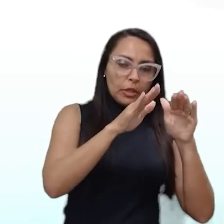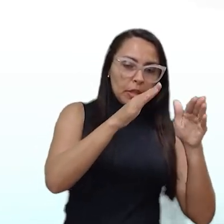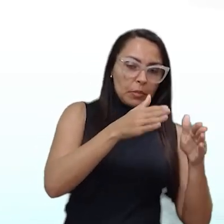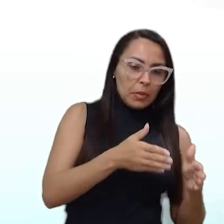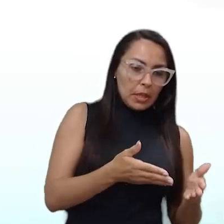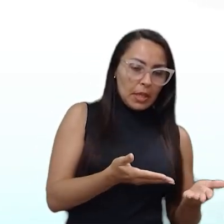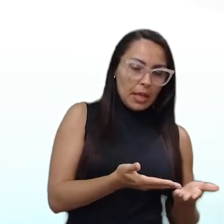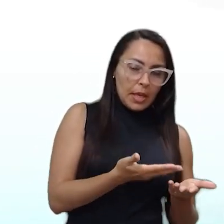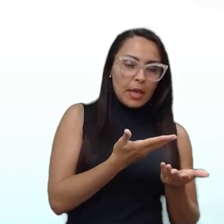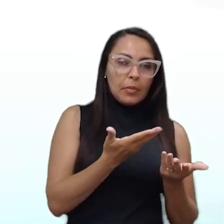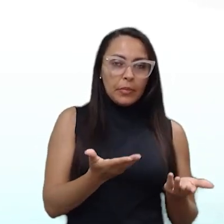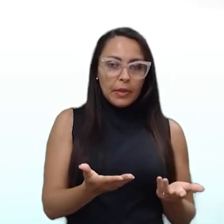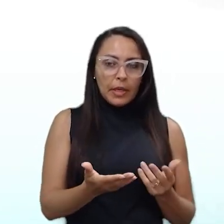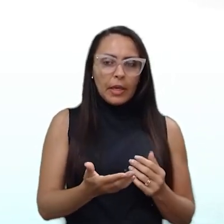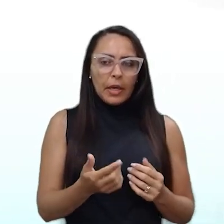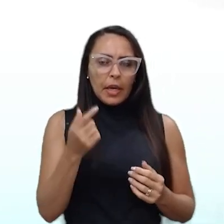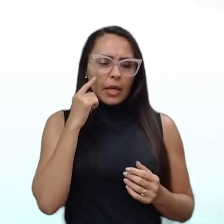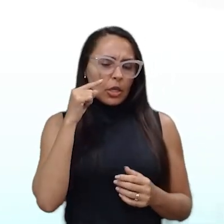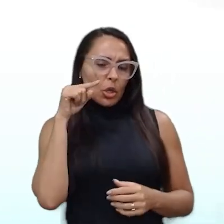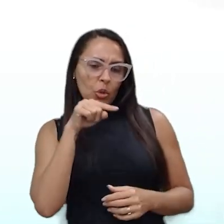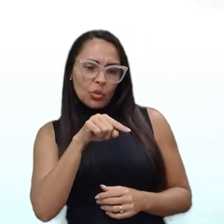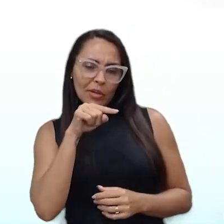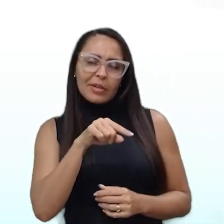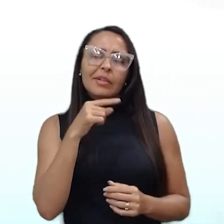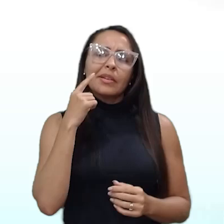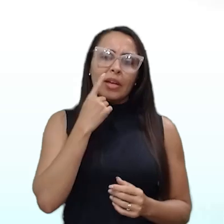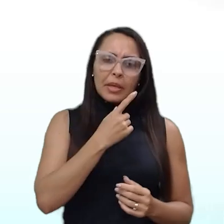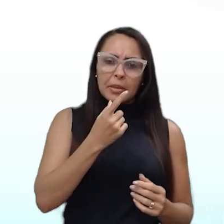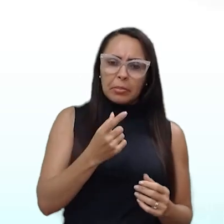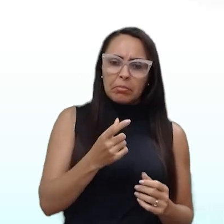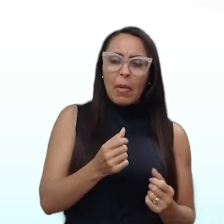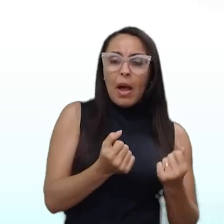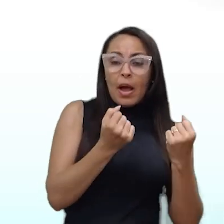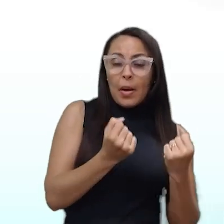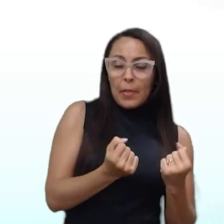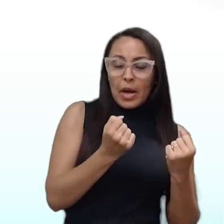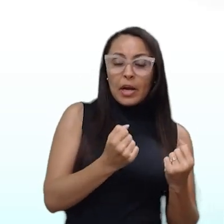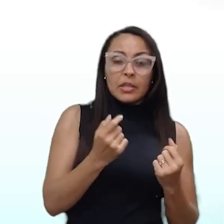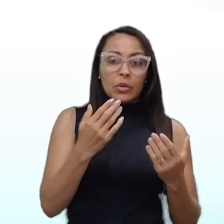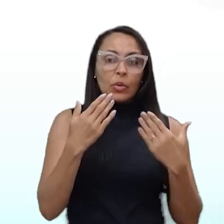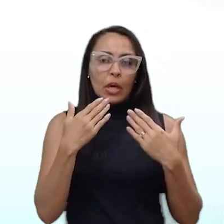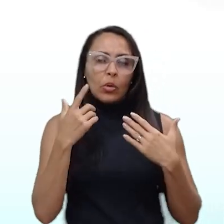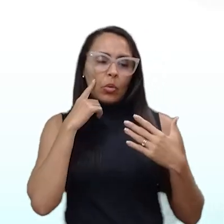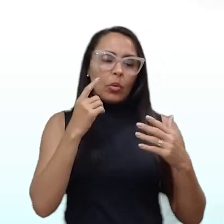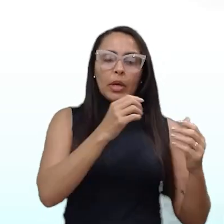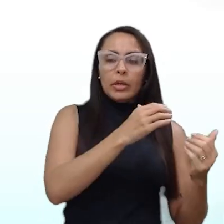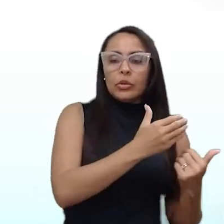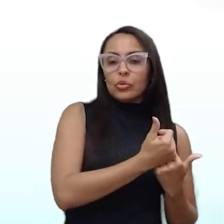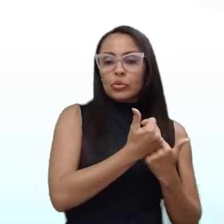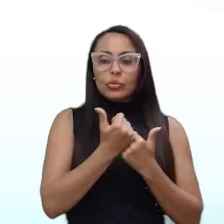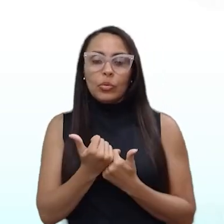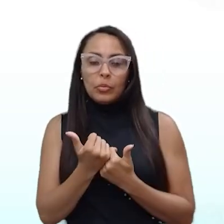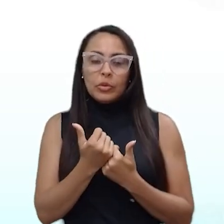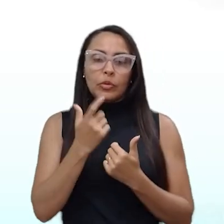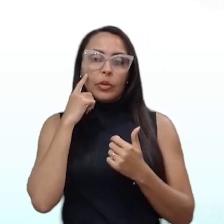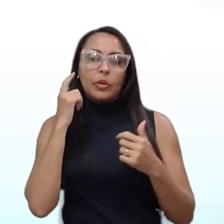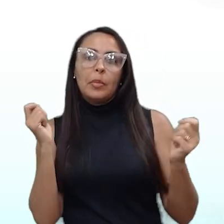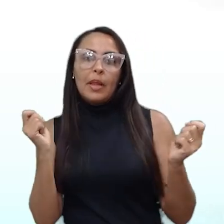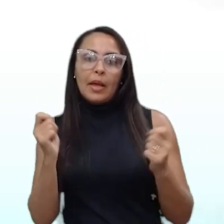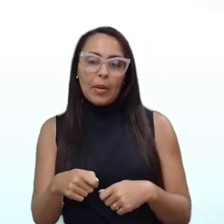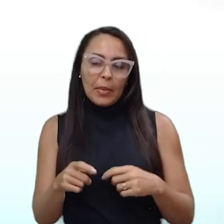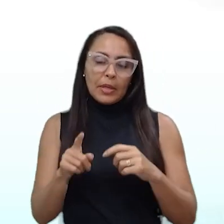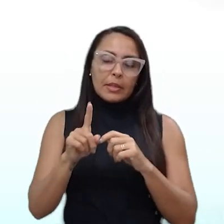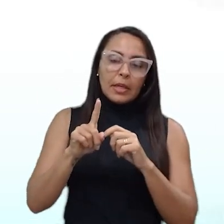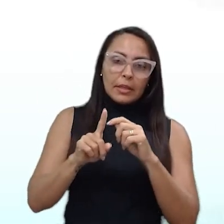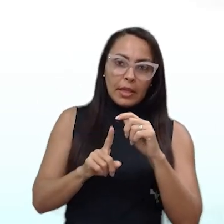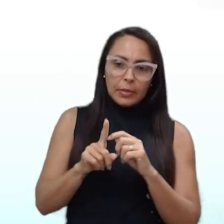vai chamar de calorímetro, esse recipiente, a massa e o calor específico é substituído pela capacidade térmica